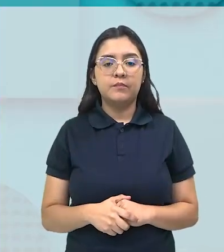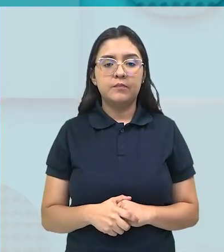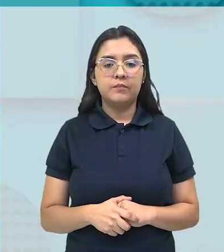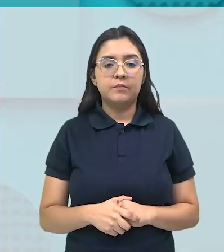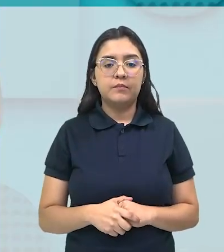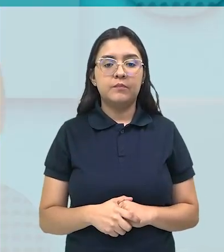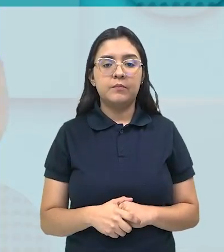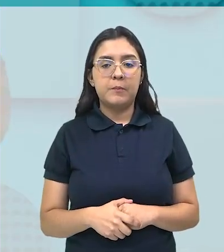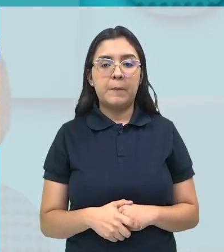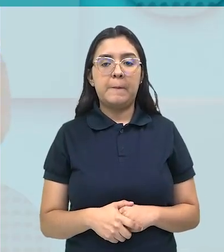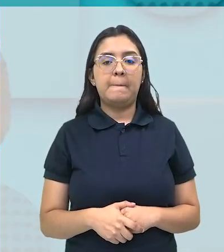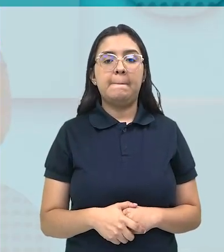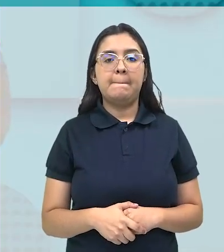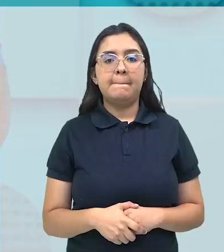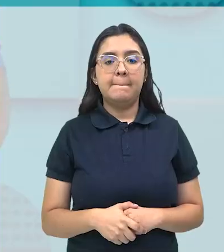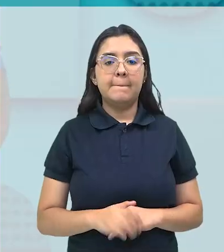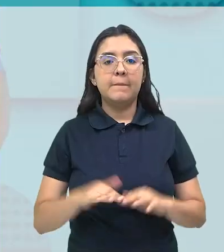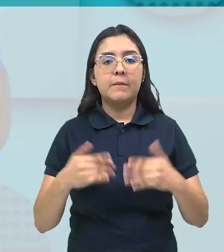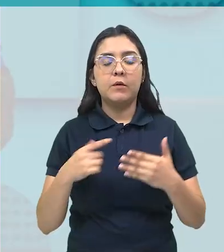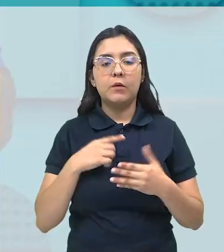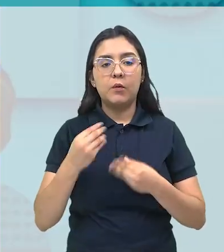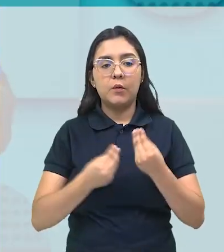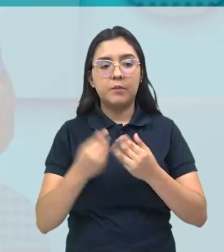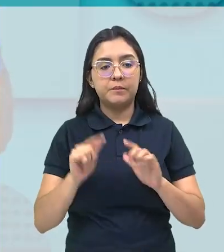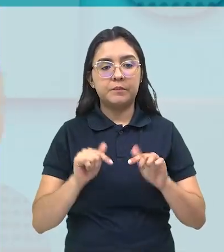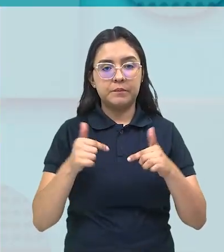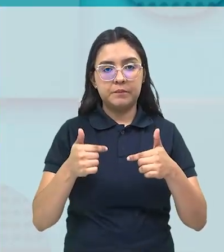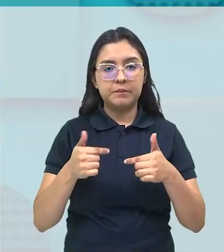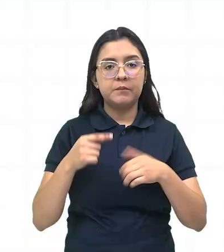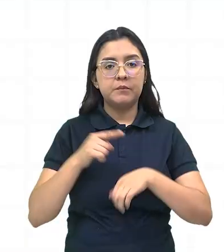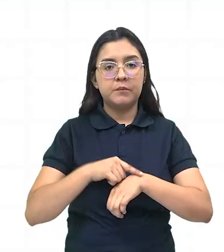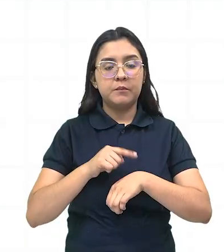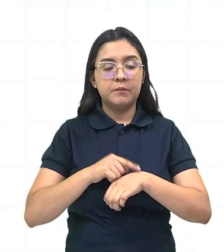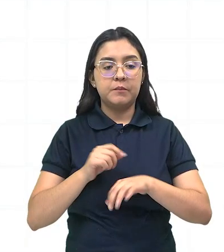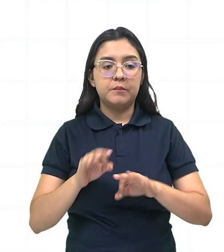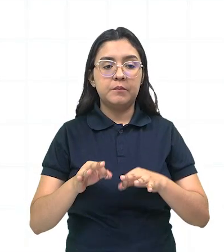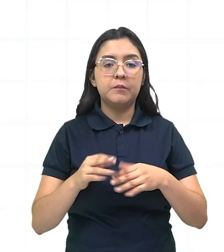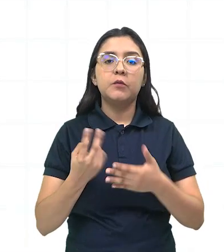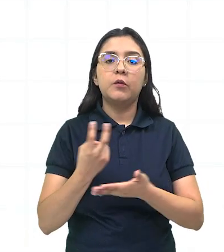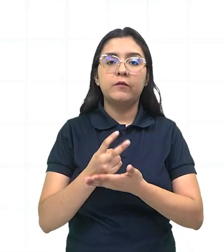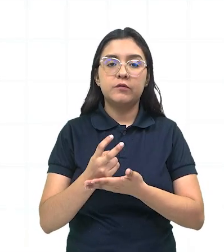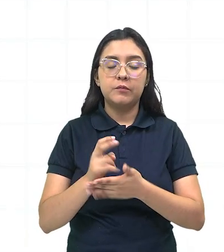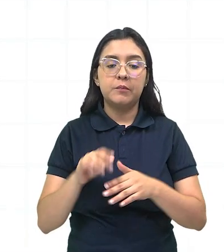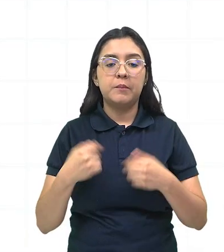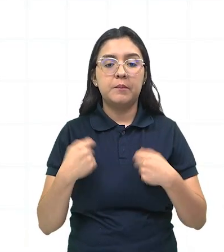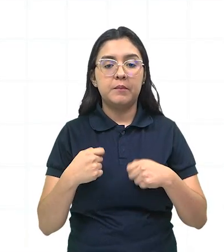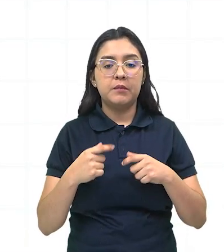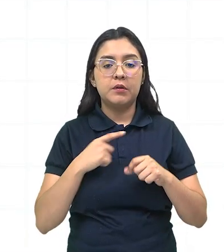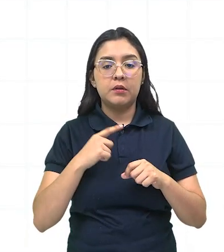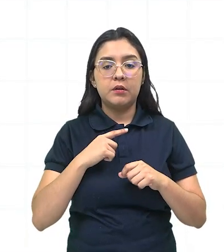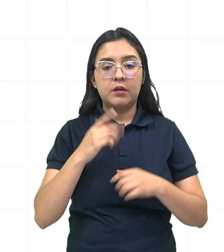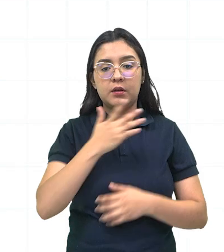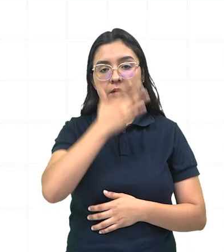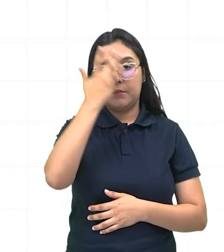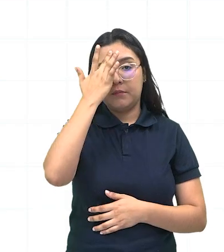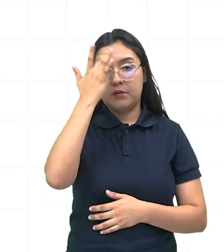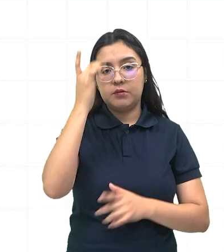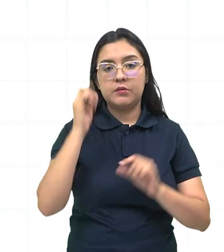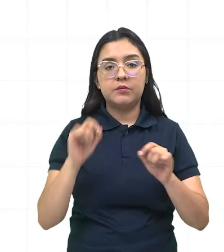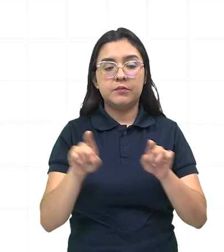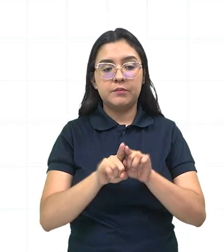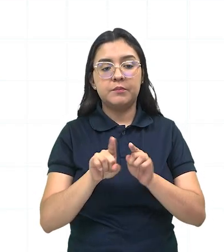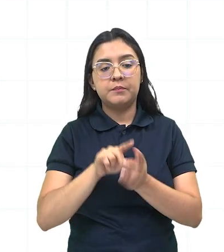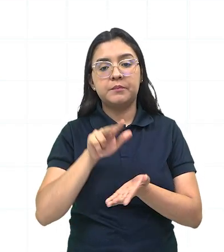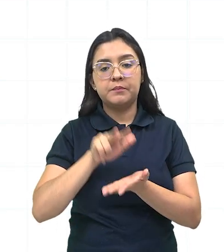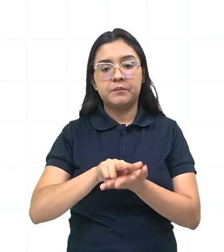momento da convulsão. E quais são os procedimentos que a gente deve tomar nesses casos? Deve-se deitar a